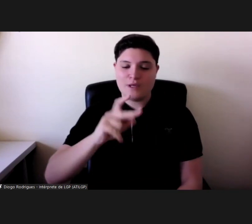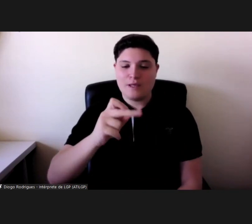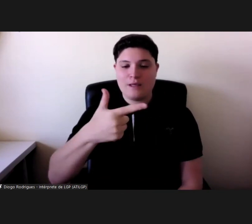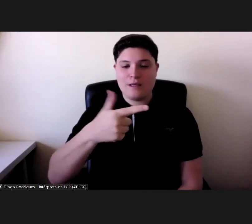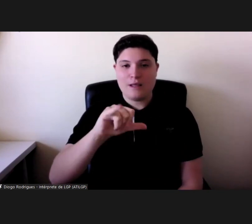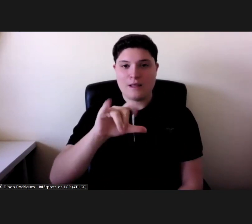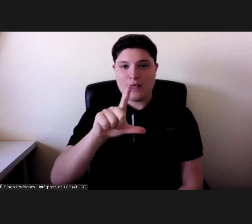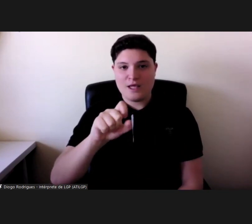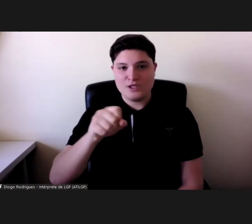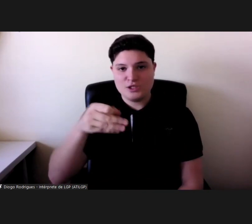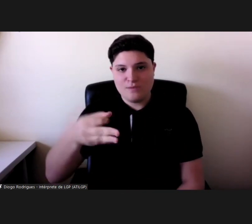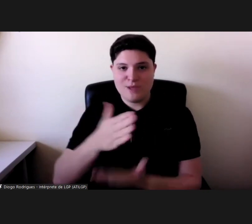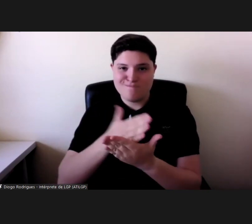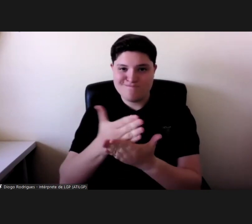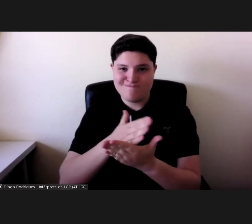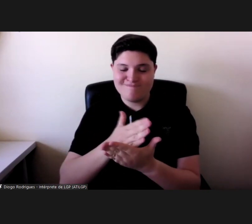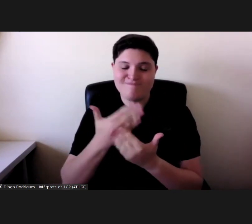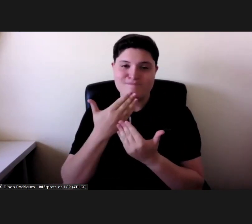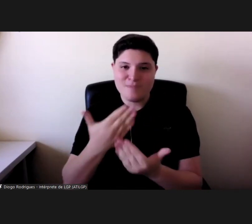a quem agradecemos desde já.